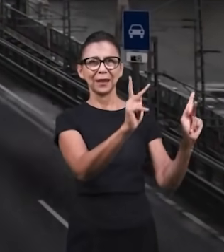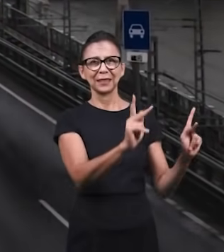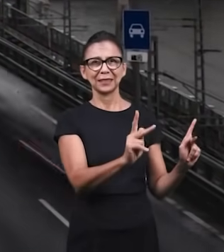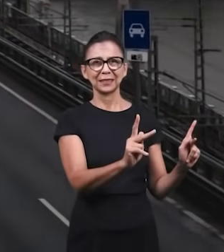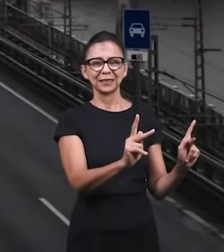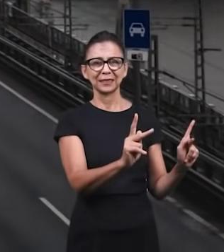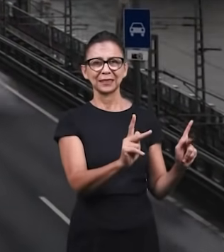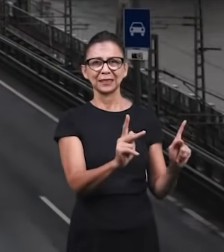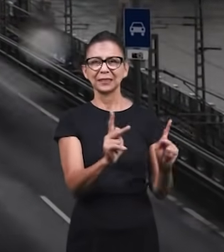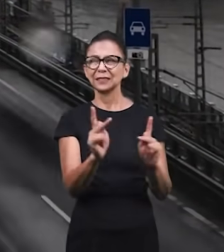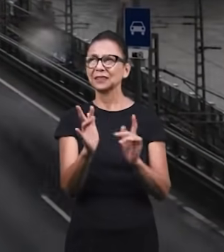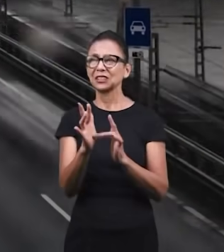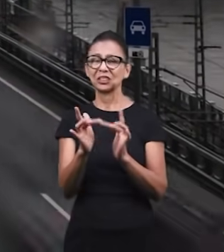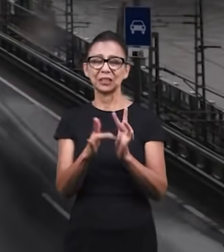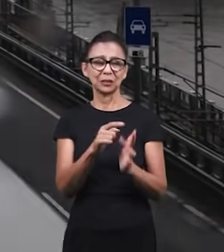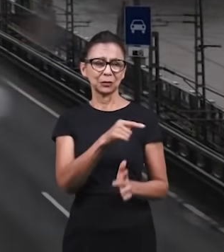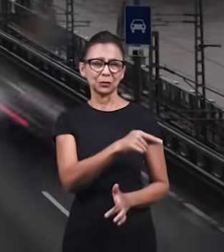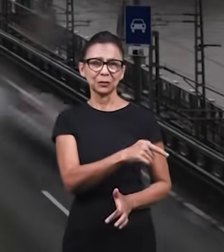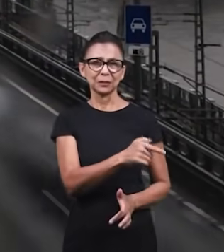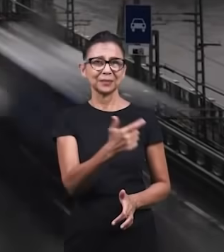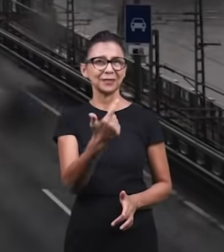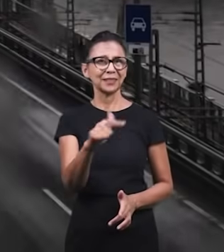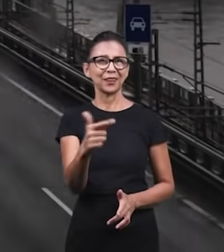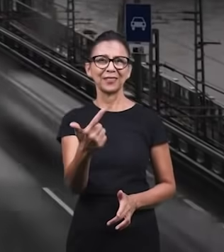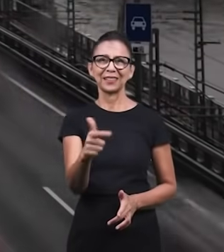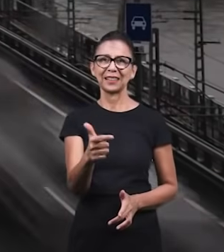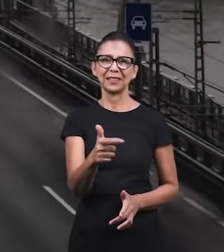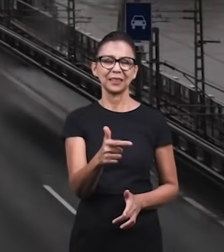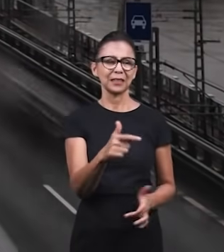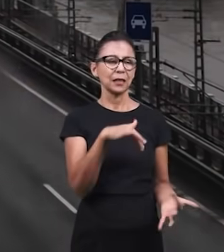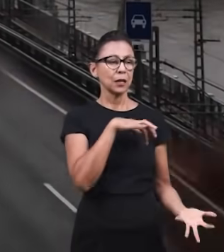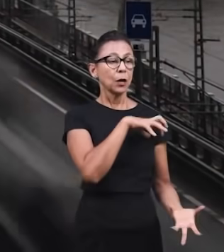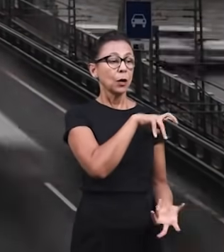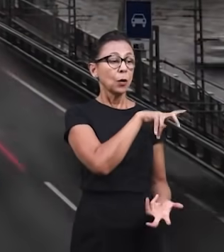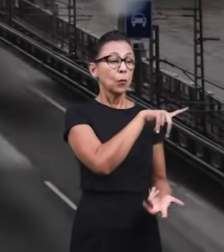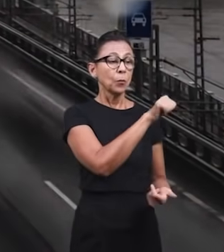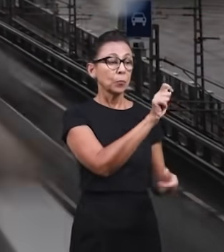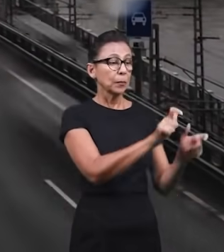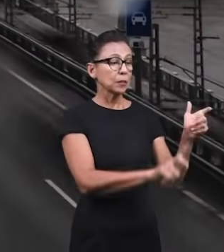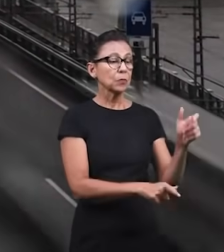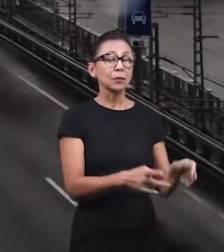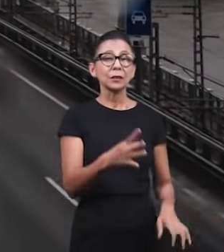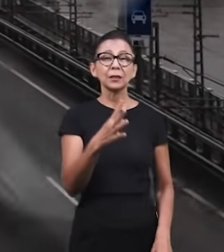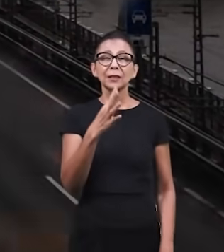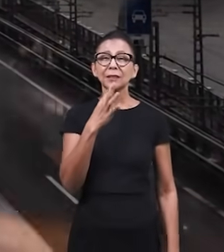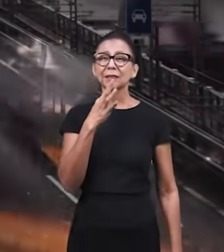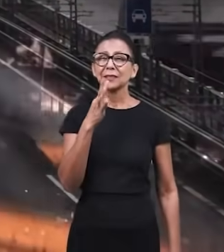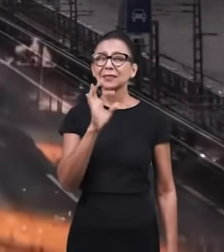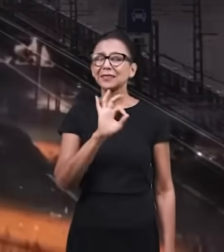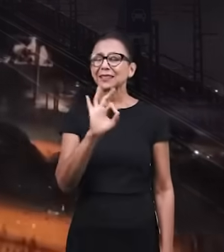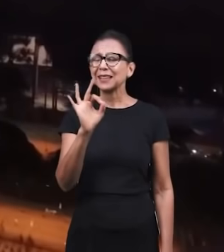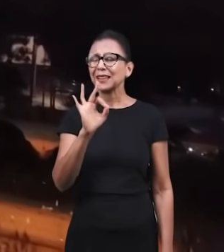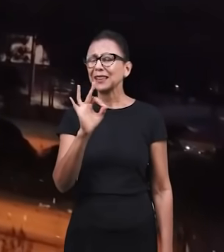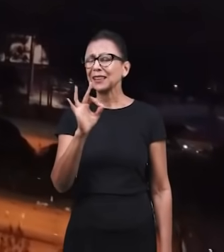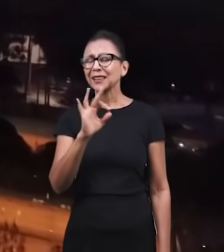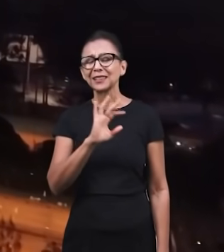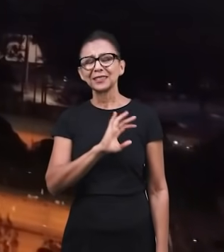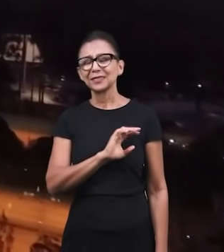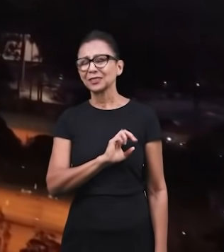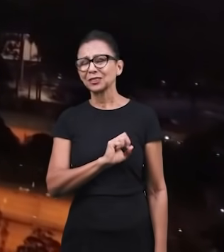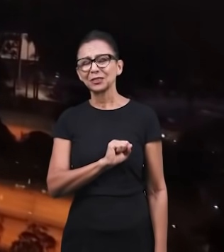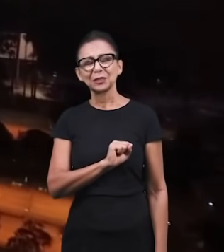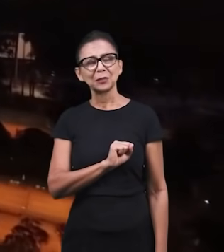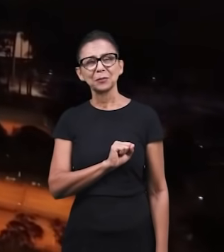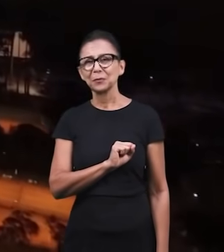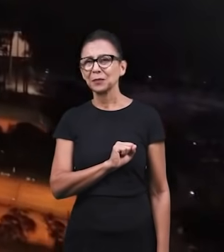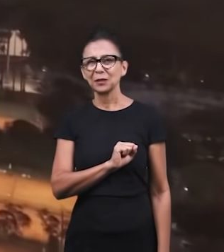mundo não conhece o que é amor. Este mundo não